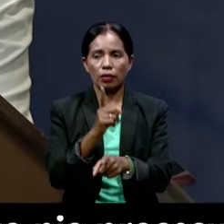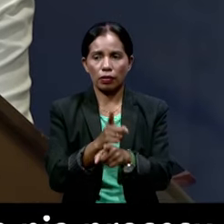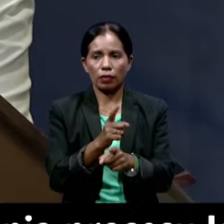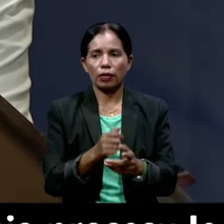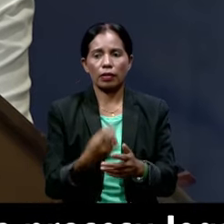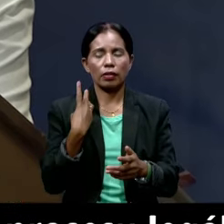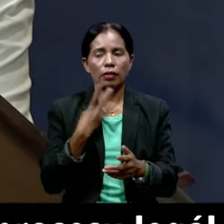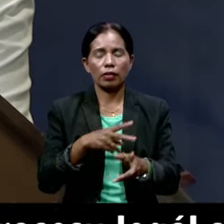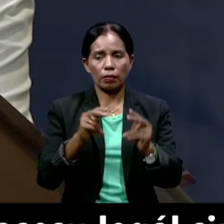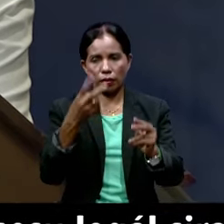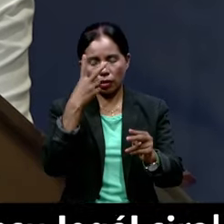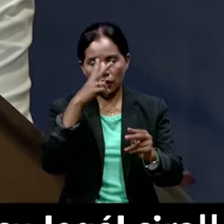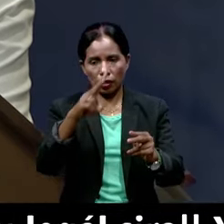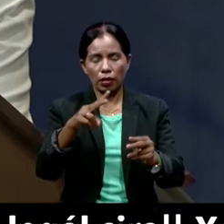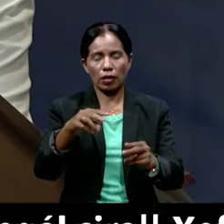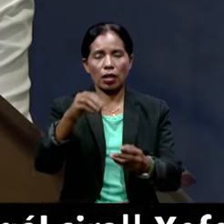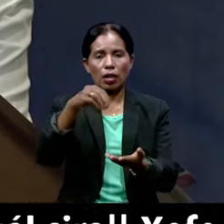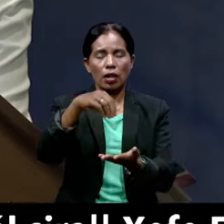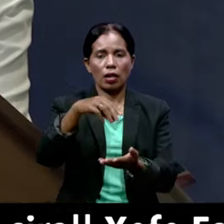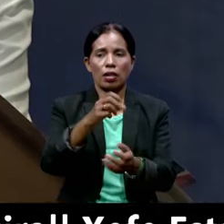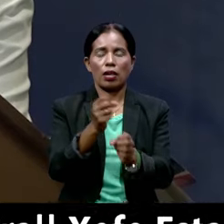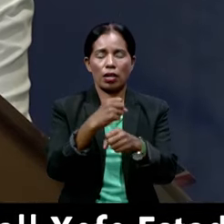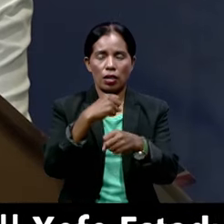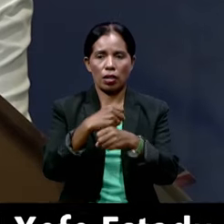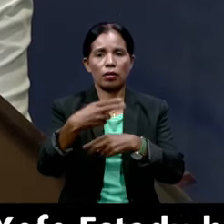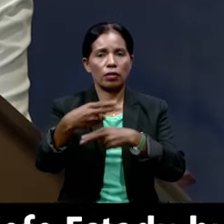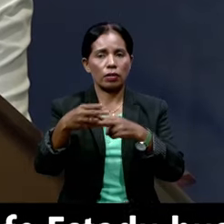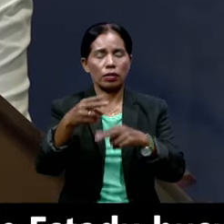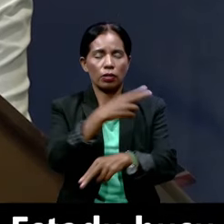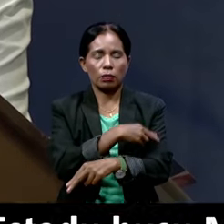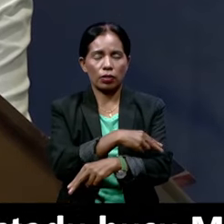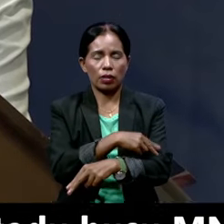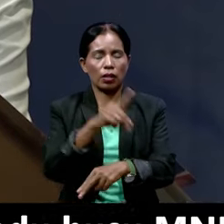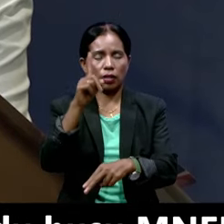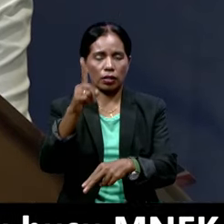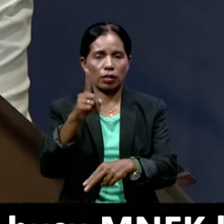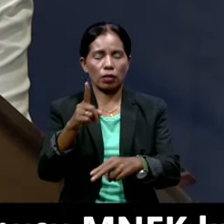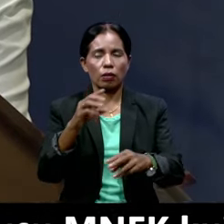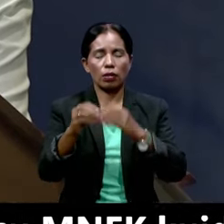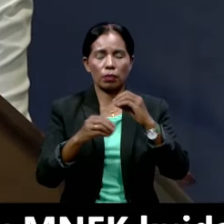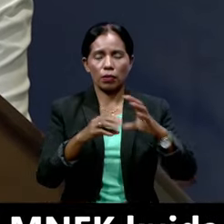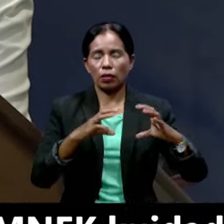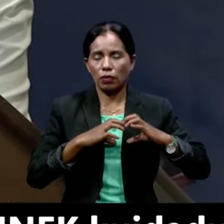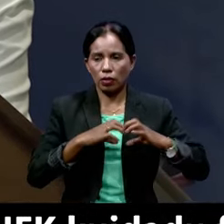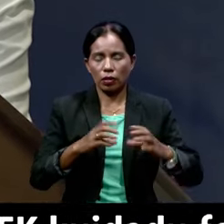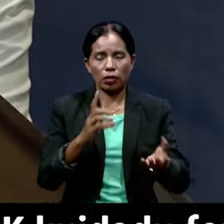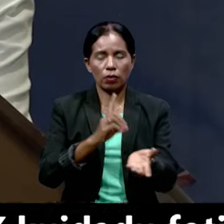e que precisa de centro cardíaco. Nós vemos que o Dr. Flávio Brasi lidera para atuar